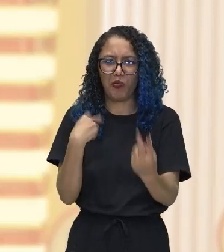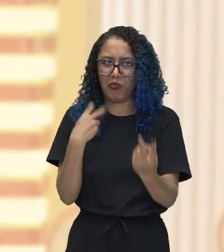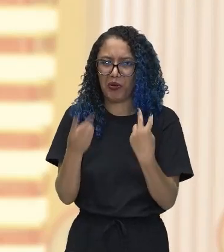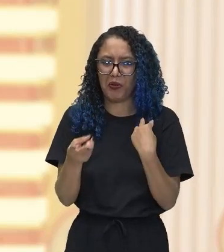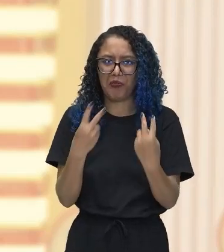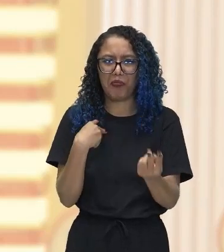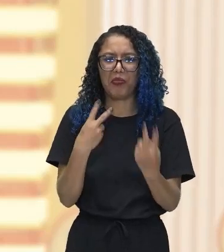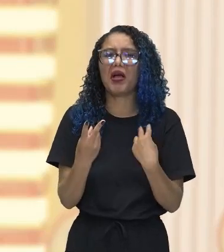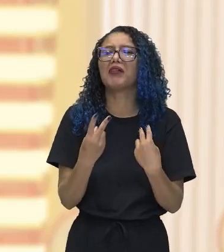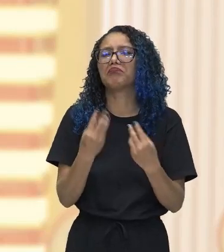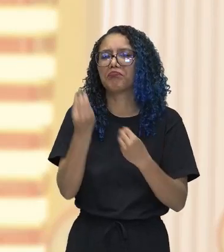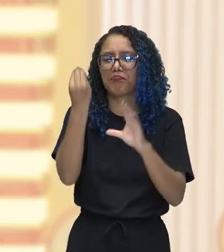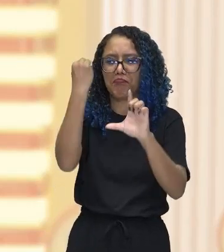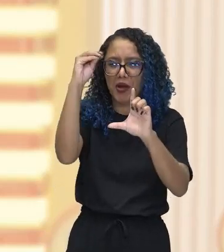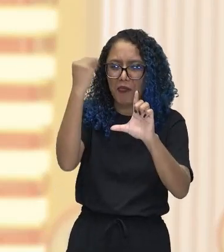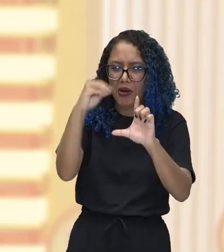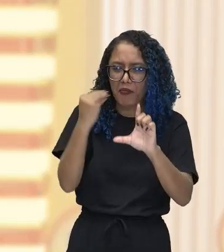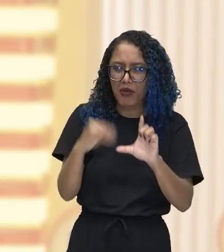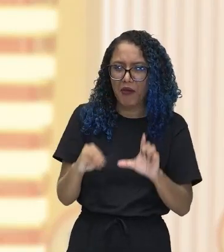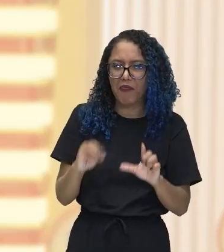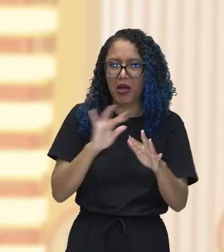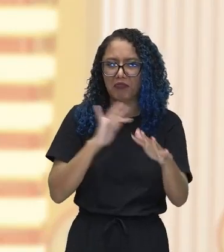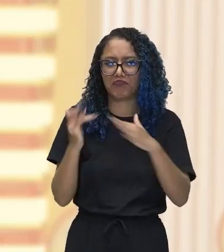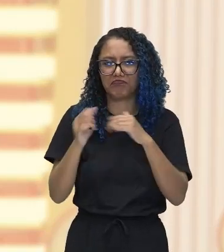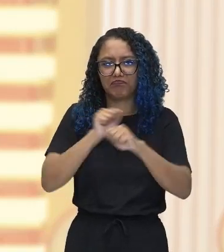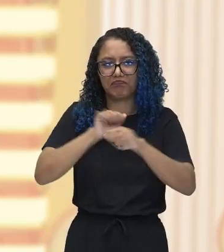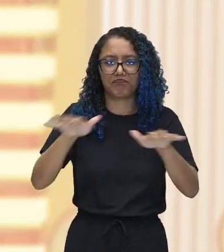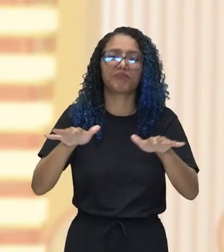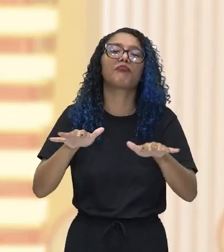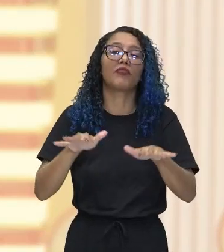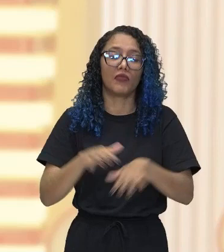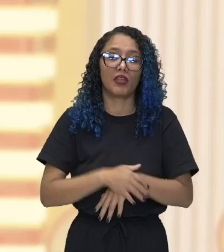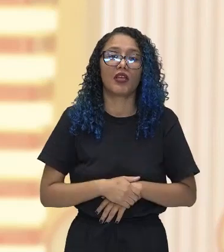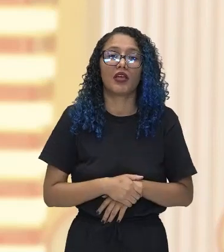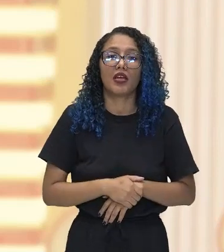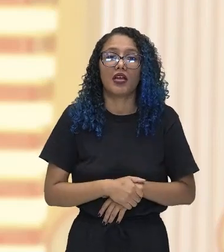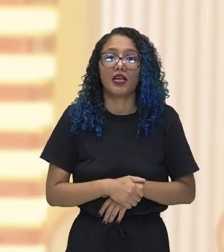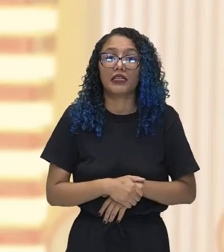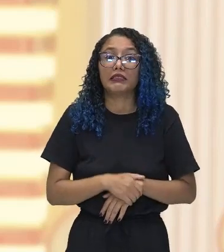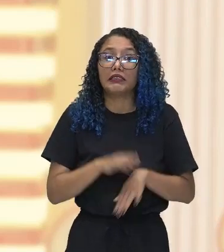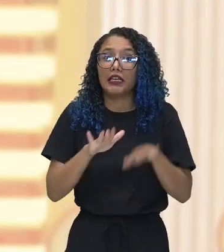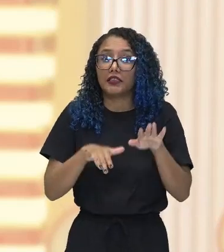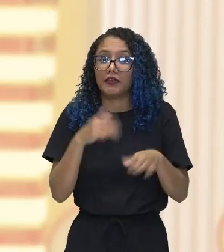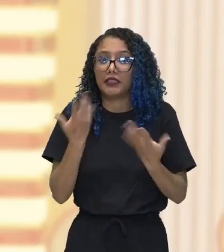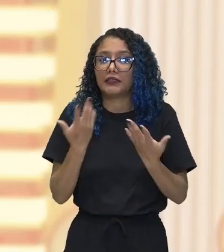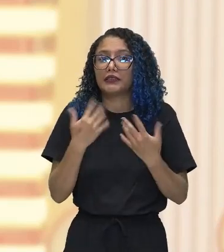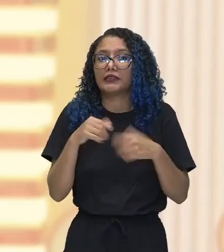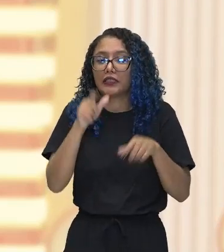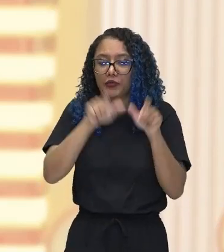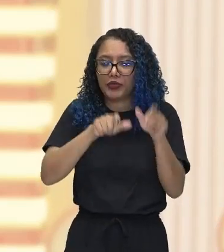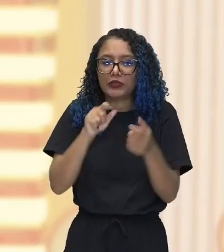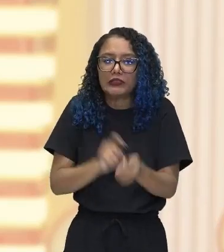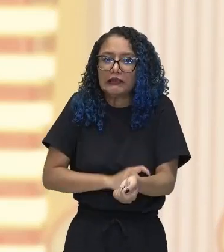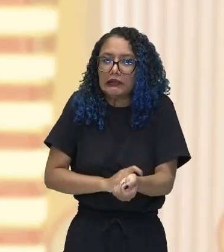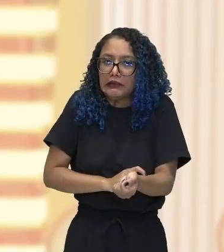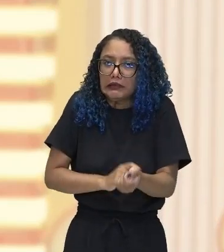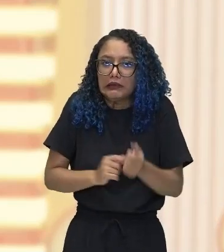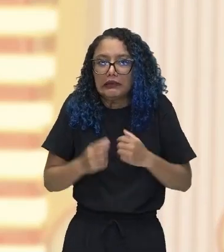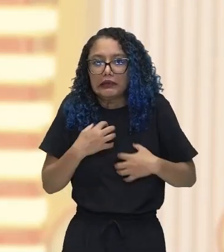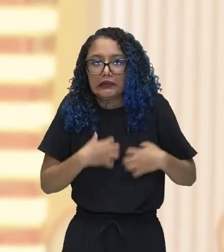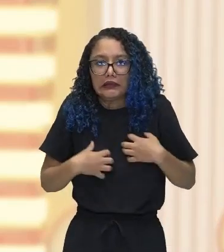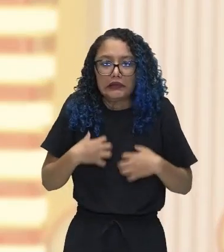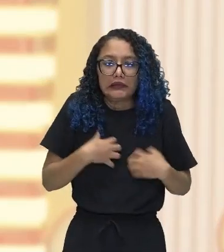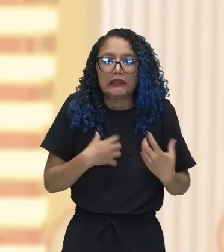redes sociais. E a gente sabe, não é mesmo, que as violências, as pessoas parecem que estão com os nervos à flor da pele. E aí